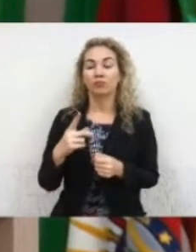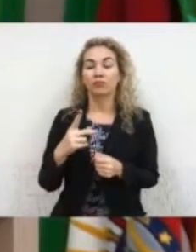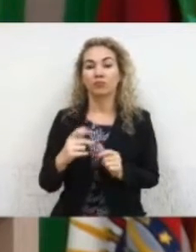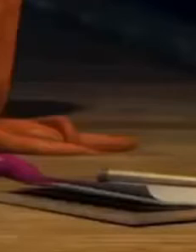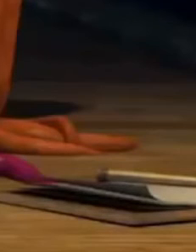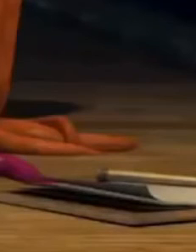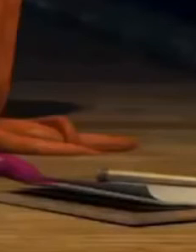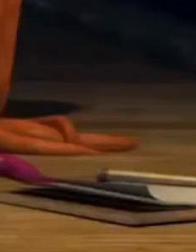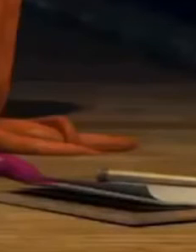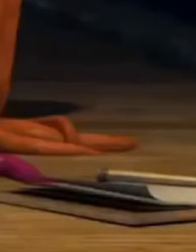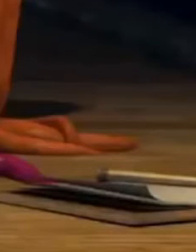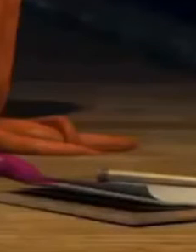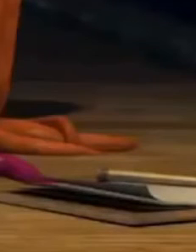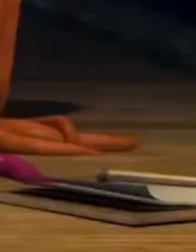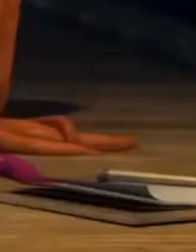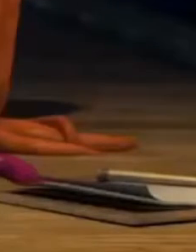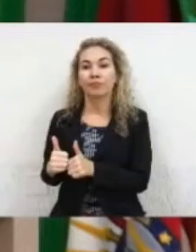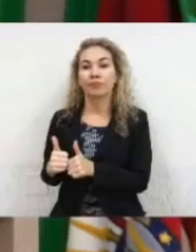pelo seu semelhante?